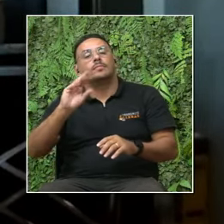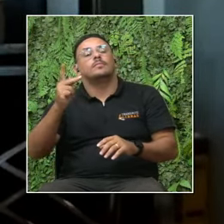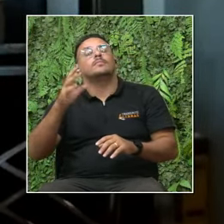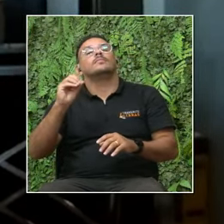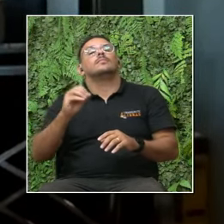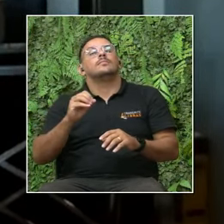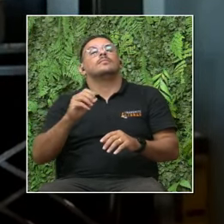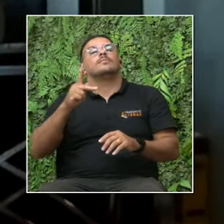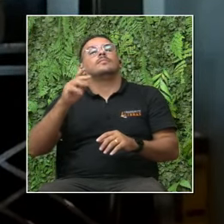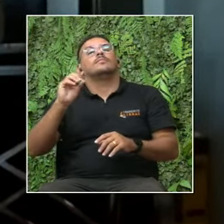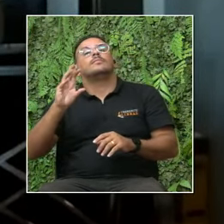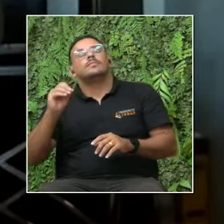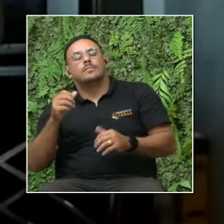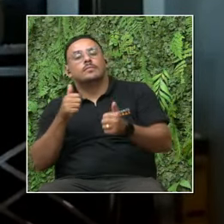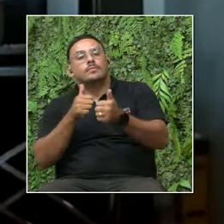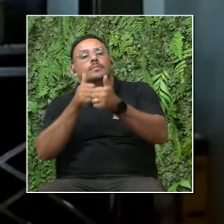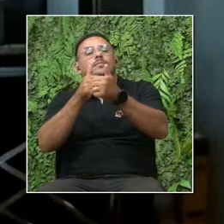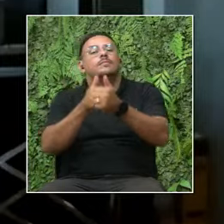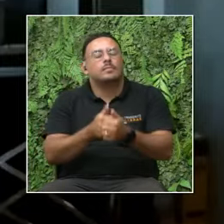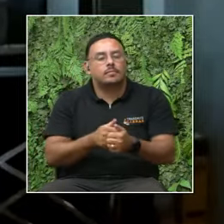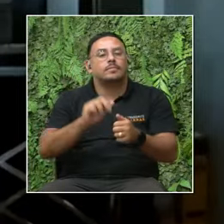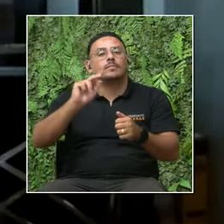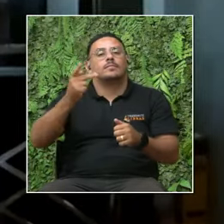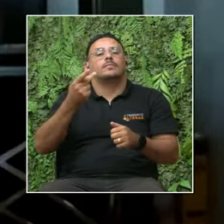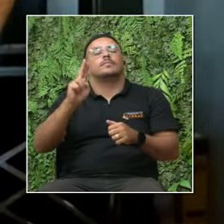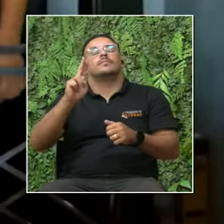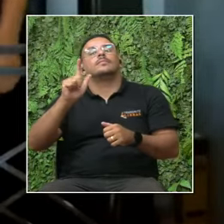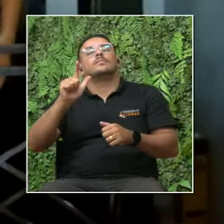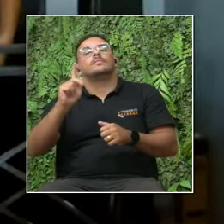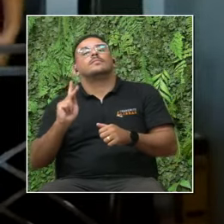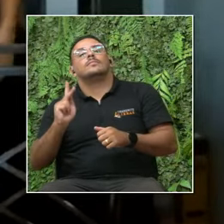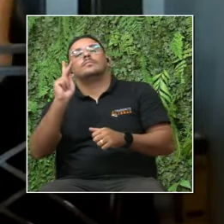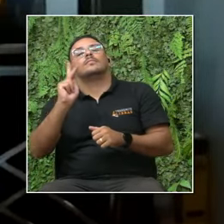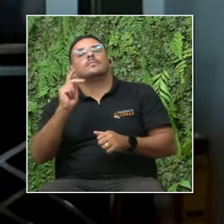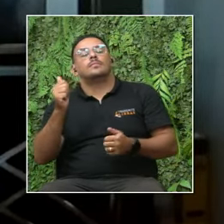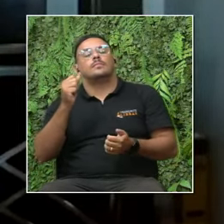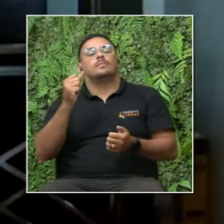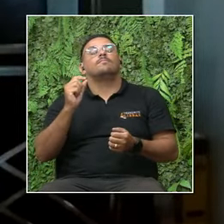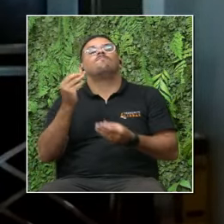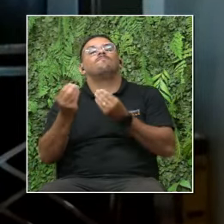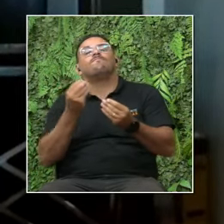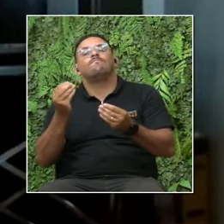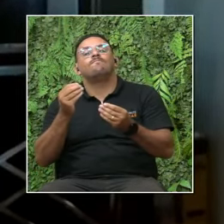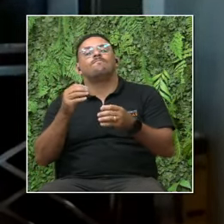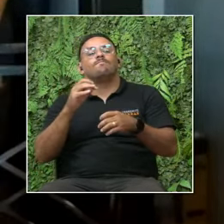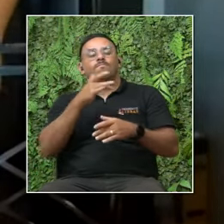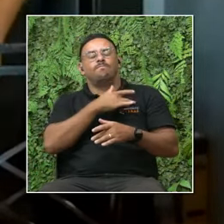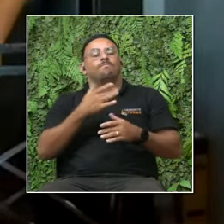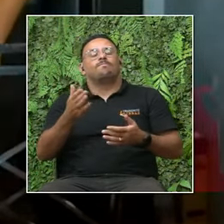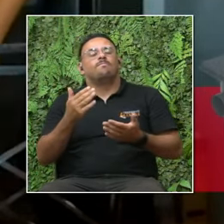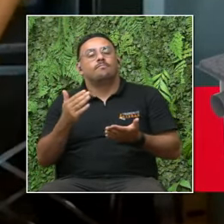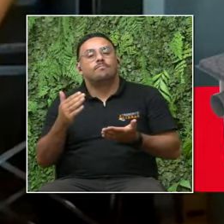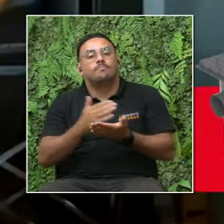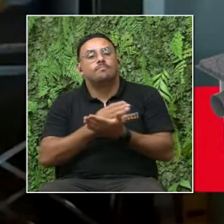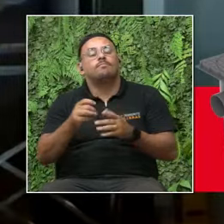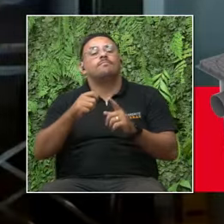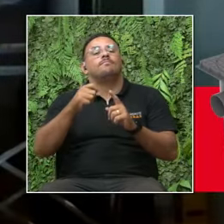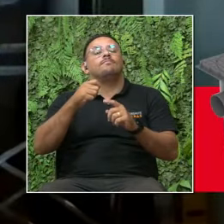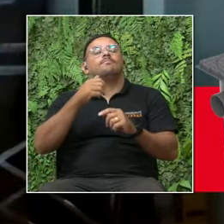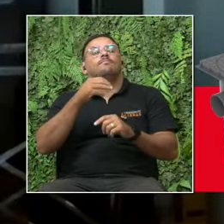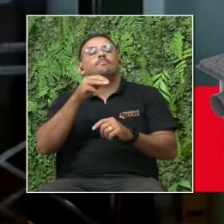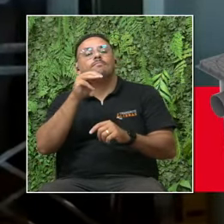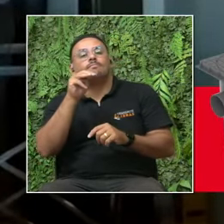se aproximando um pouquinho mais do hul isso com confundi um pouco mais a marcação do Cruzeiro e aí a partir dos minutos